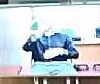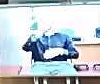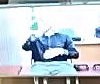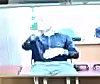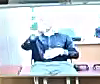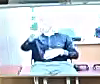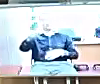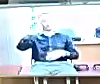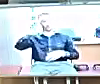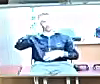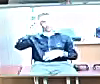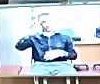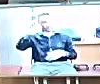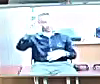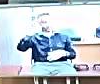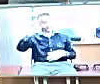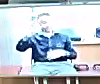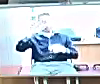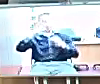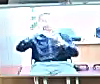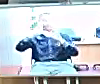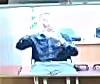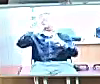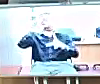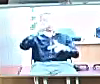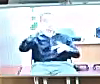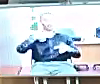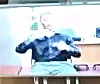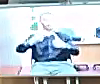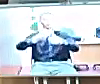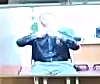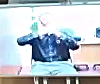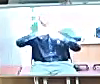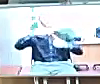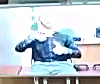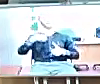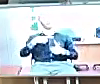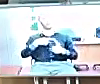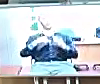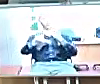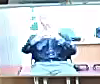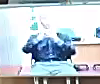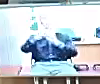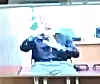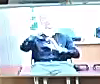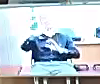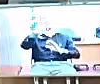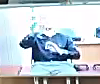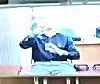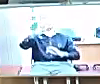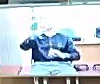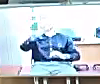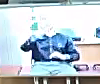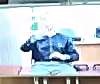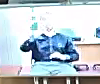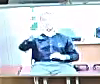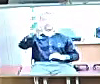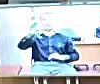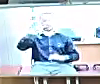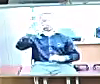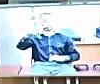principais é um dos três agentes resolvendo a questão da dívida com essa questão da lei kandir se foi essa solução eu acho que